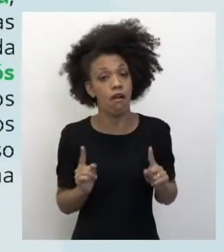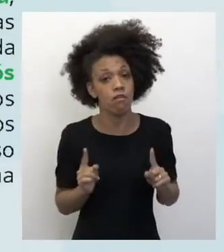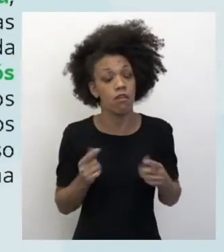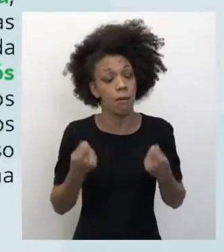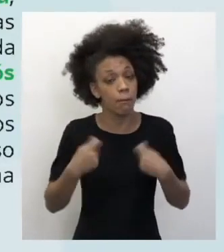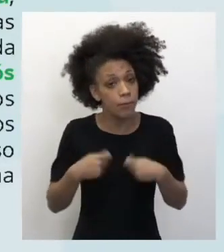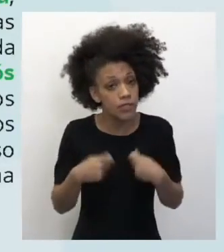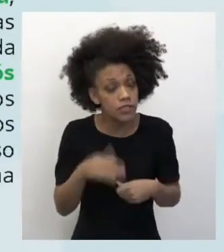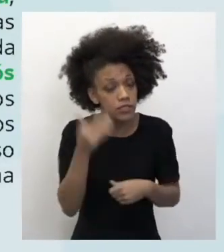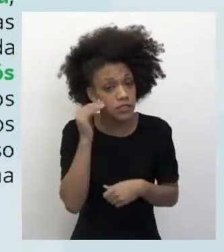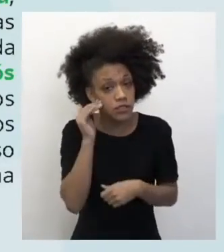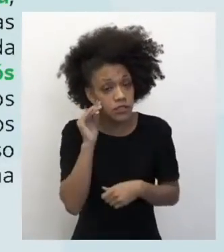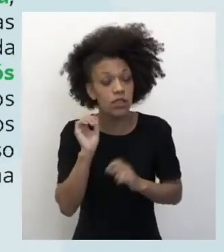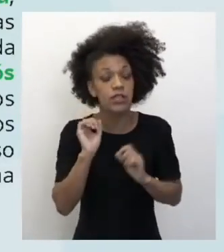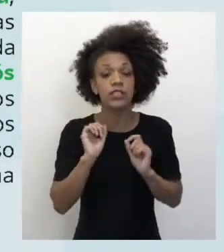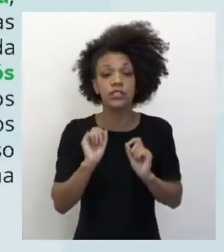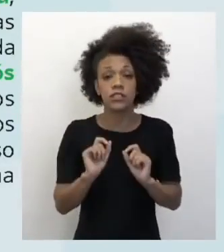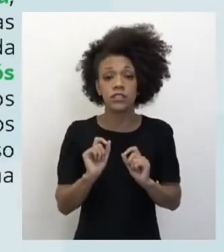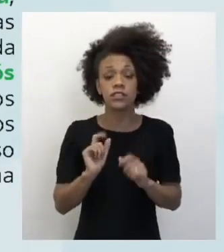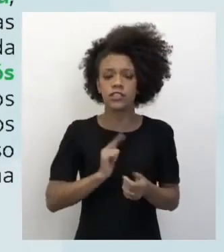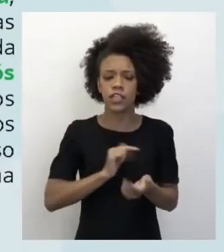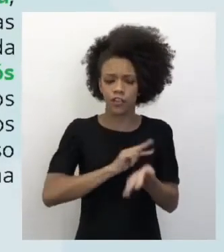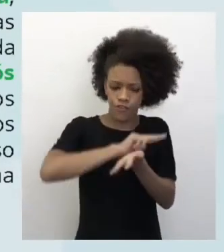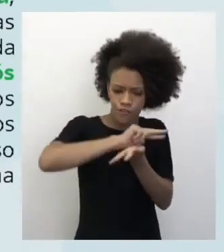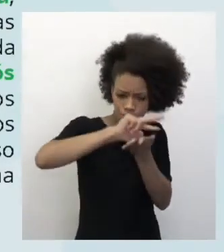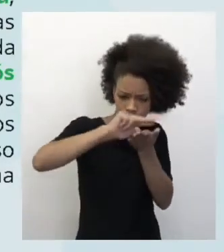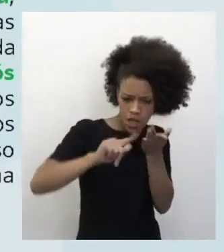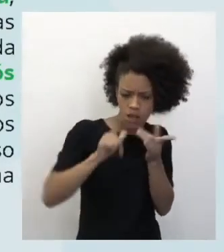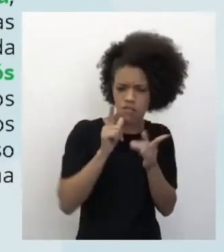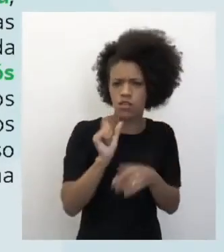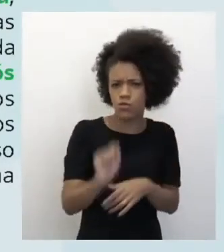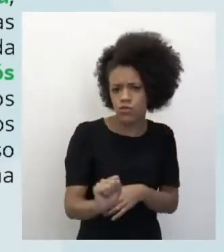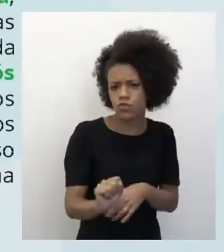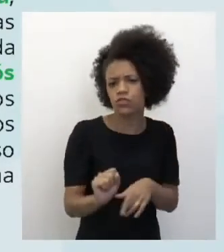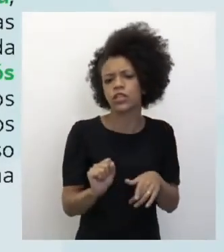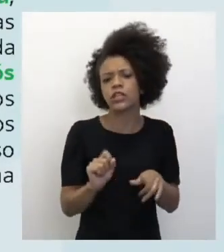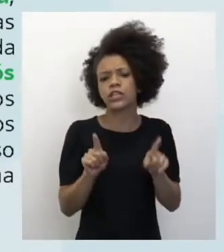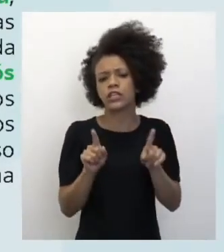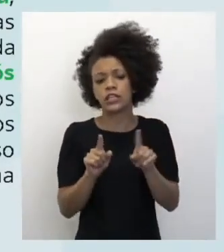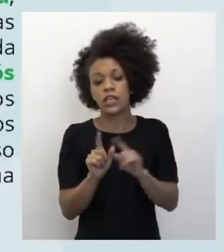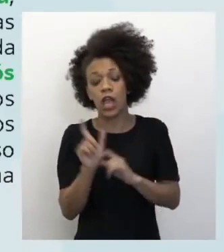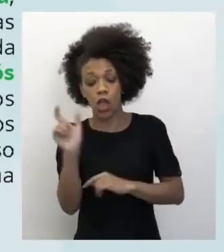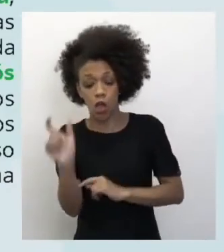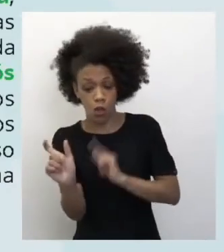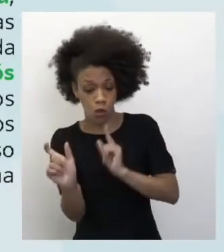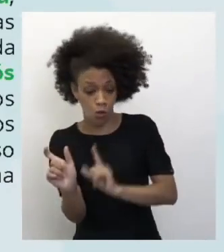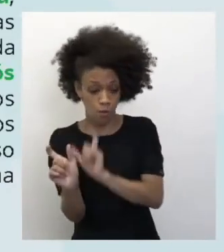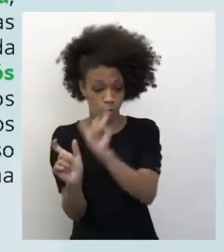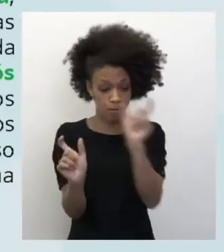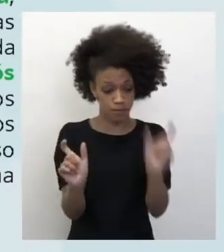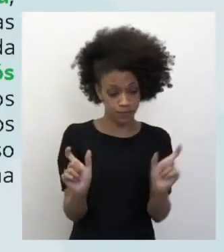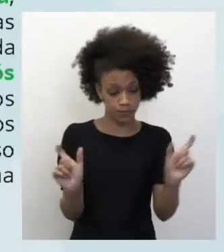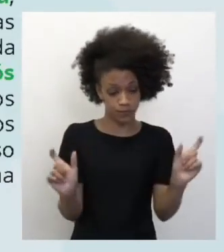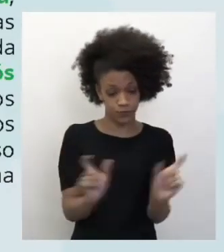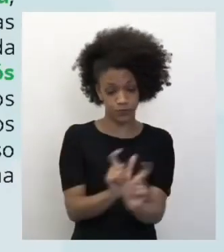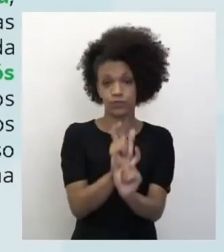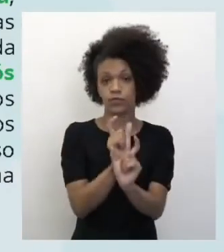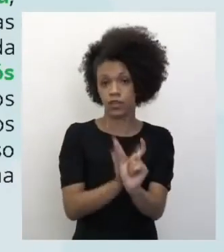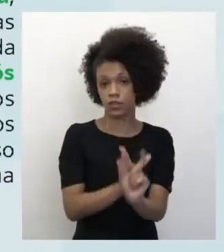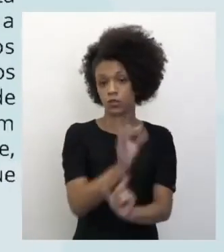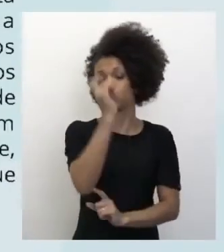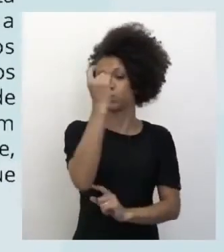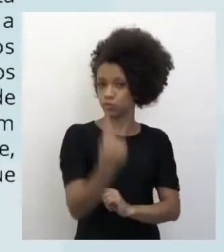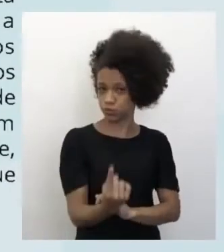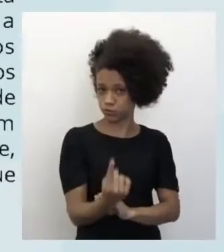preciso compreender que existem variedades linguísticas e uma não deve se sobrepor às